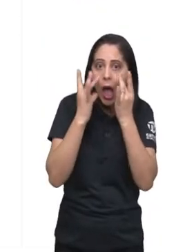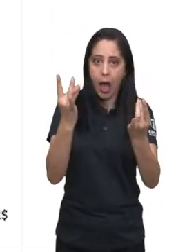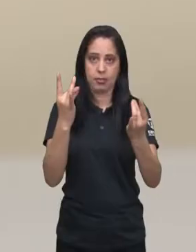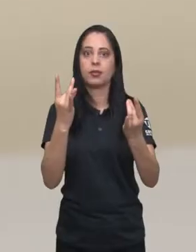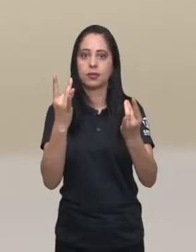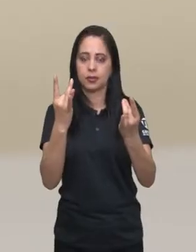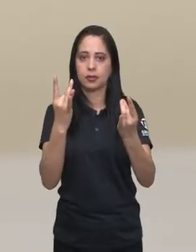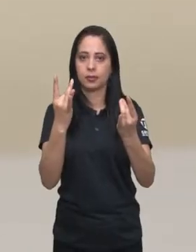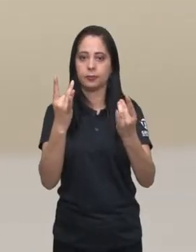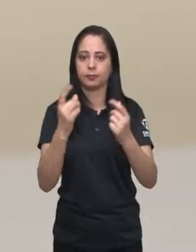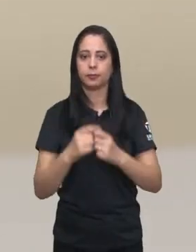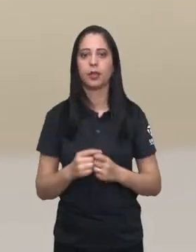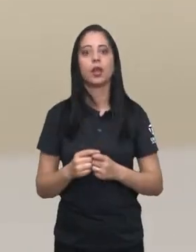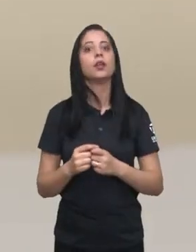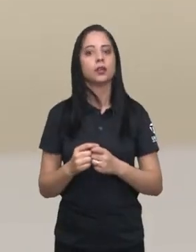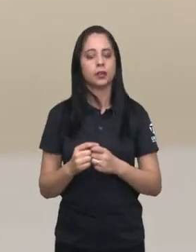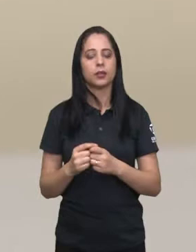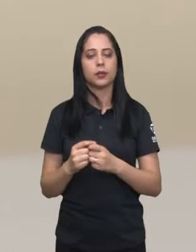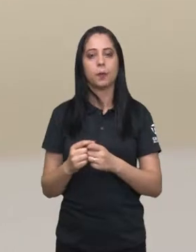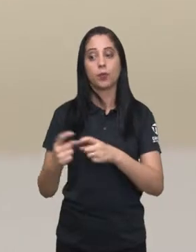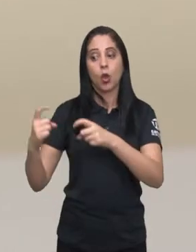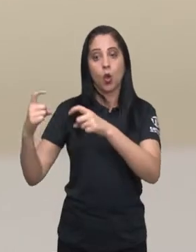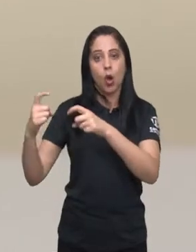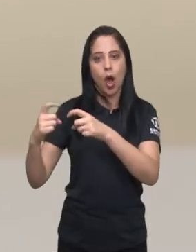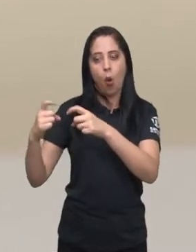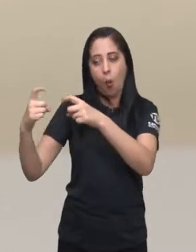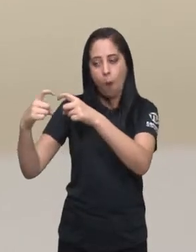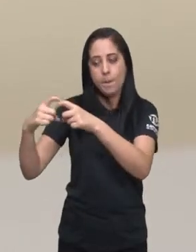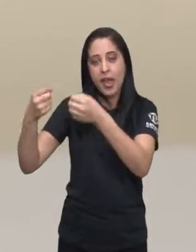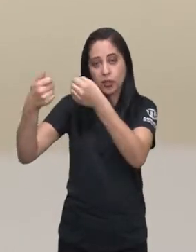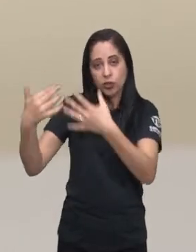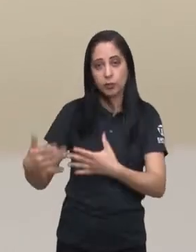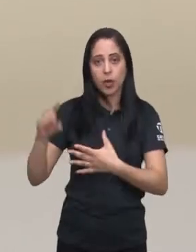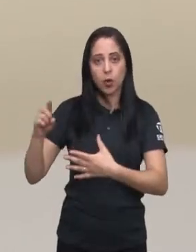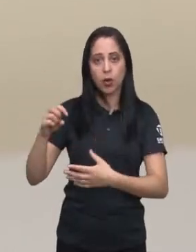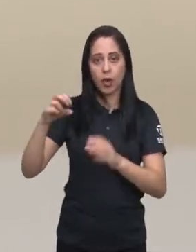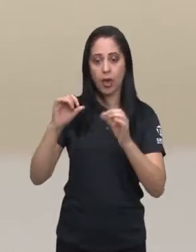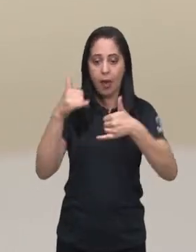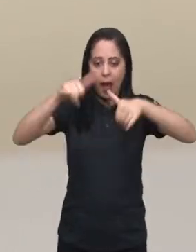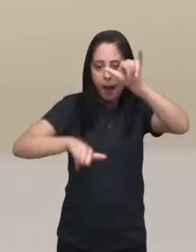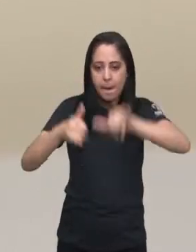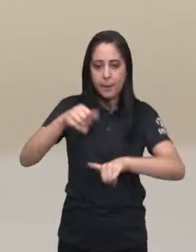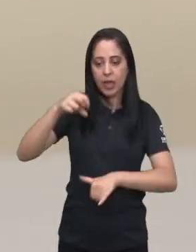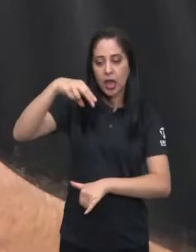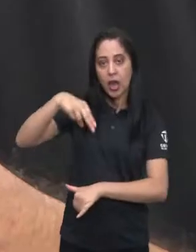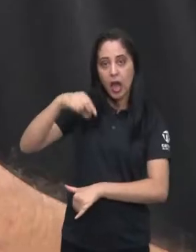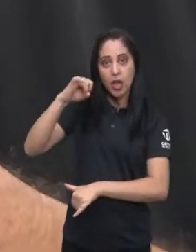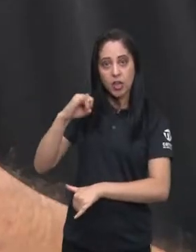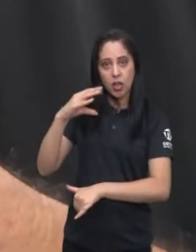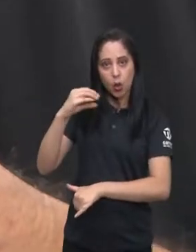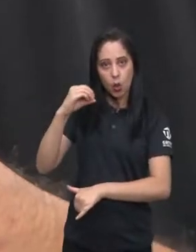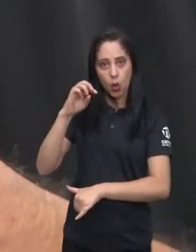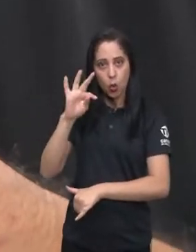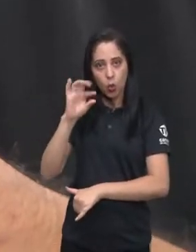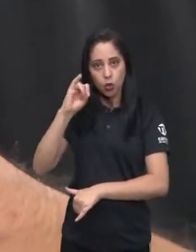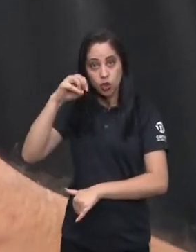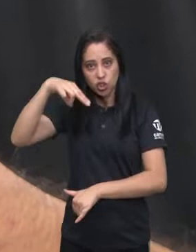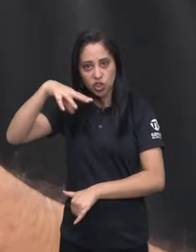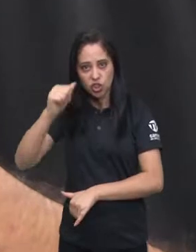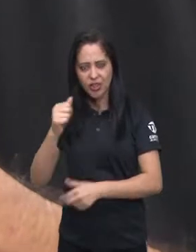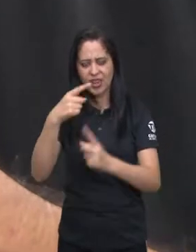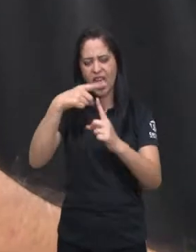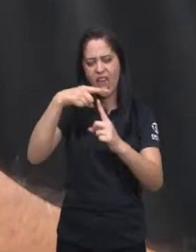comunidade médica segundo os órgãos de saúde as essências podem conter nicotina e aromatizantes e outros elementos